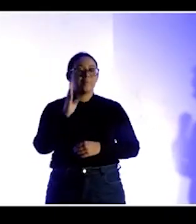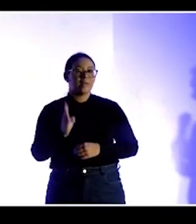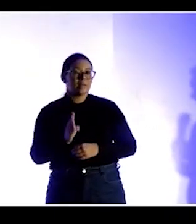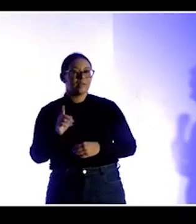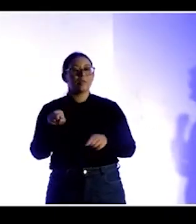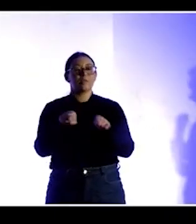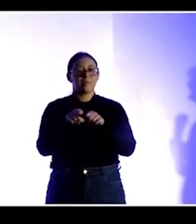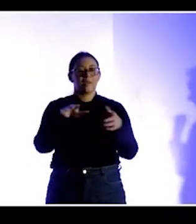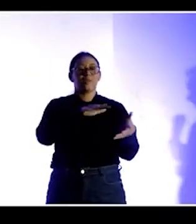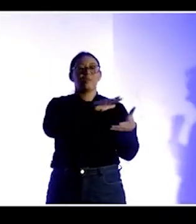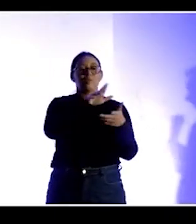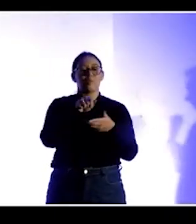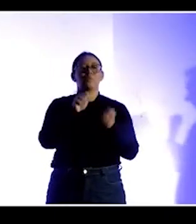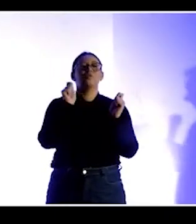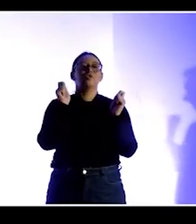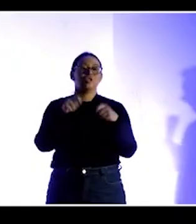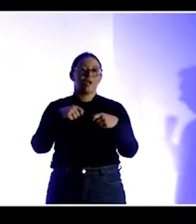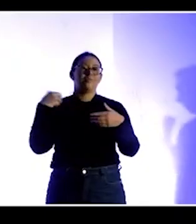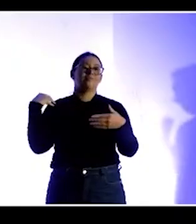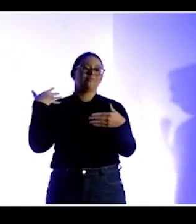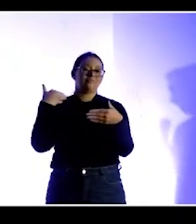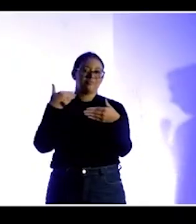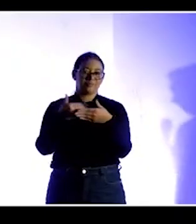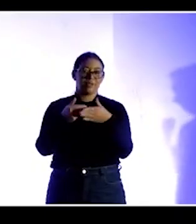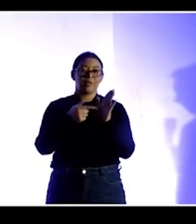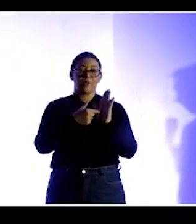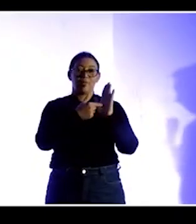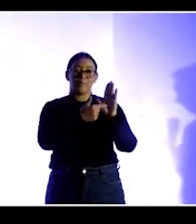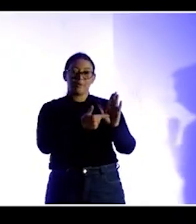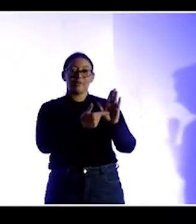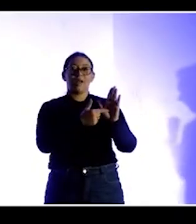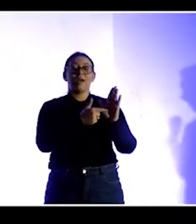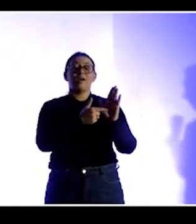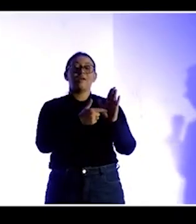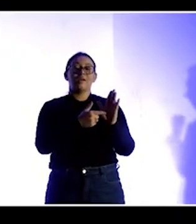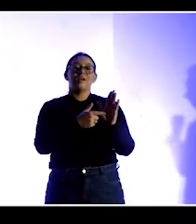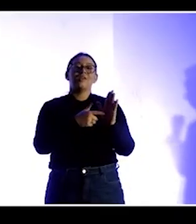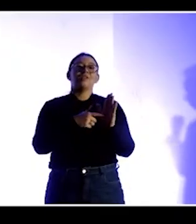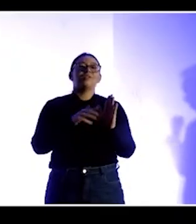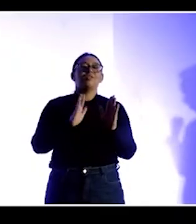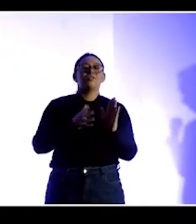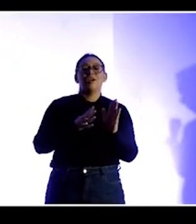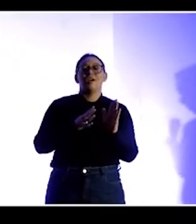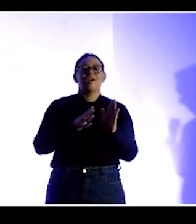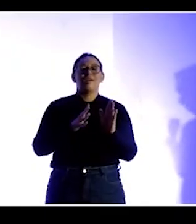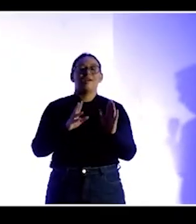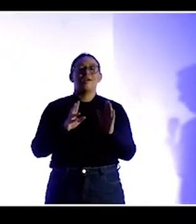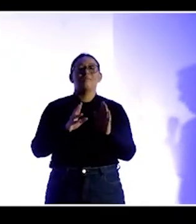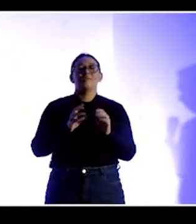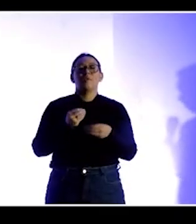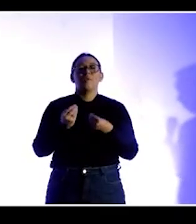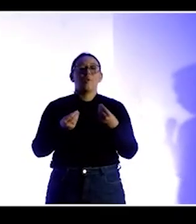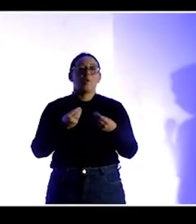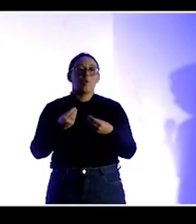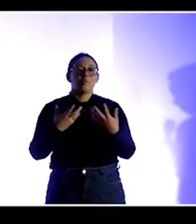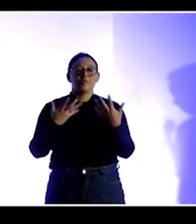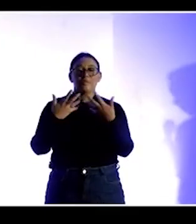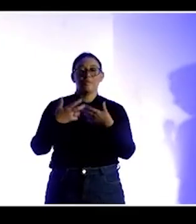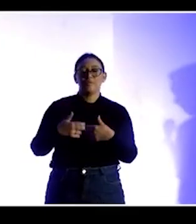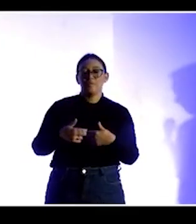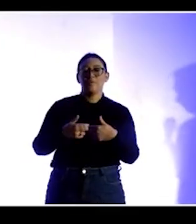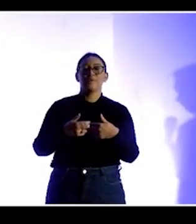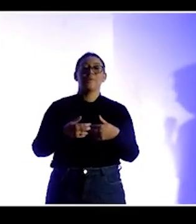uma coisa que já está acontecendo. E o que eu vou mostrar aqui para vocês é que isso está acontecendo a despeito de tudo, apesar de